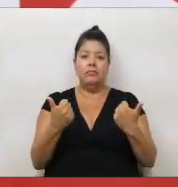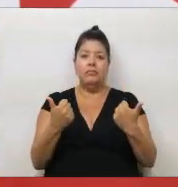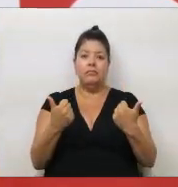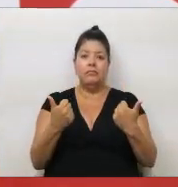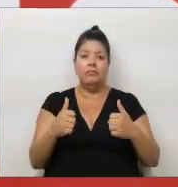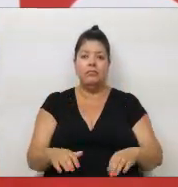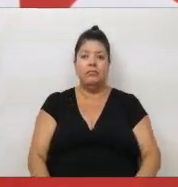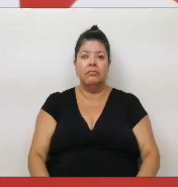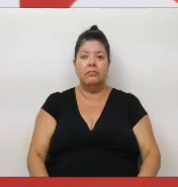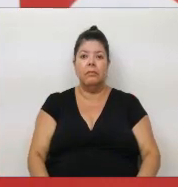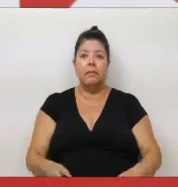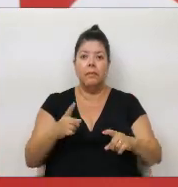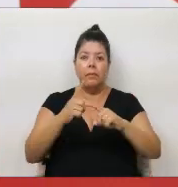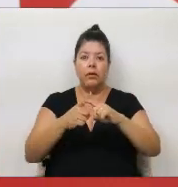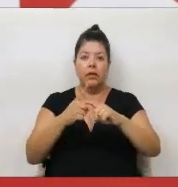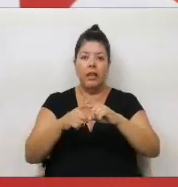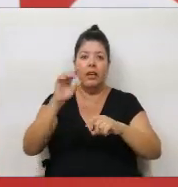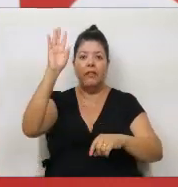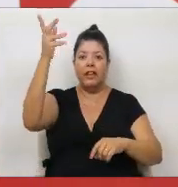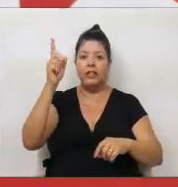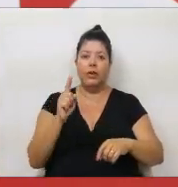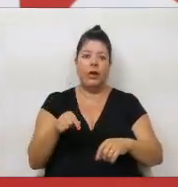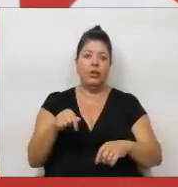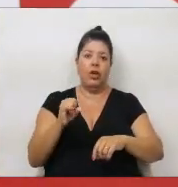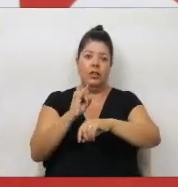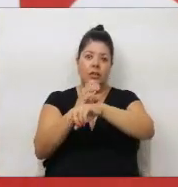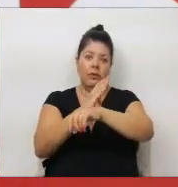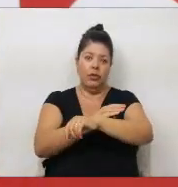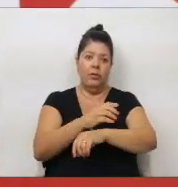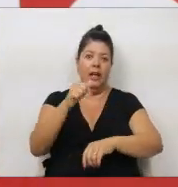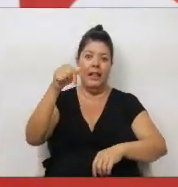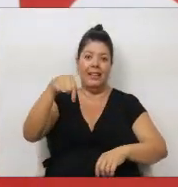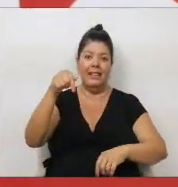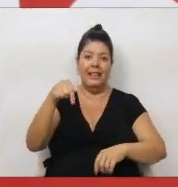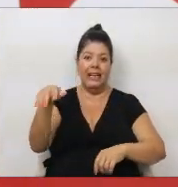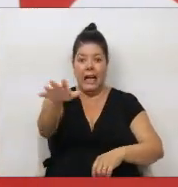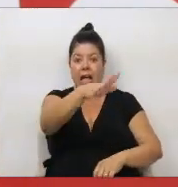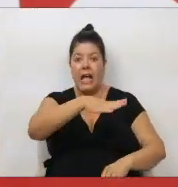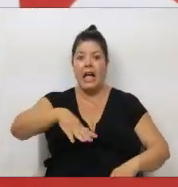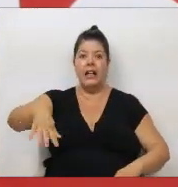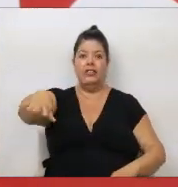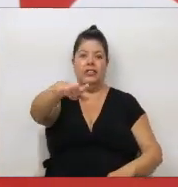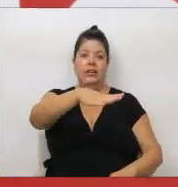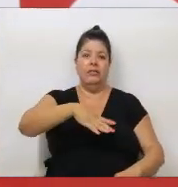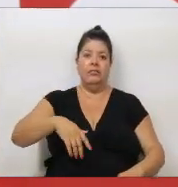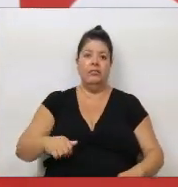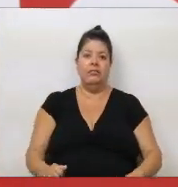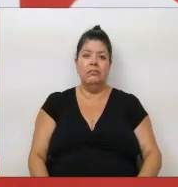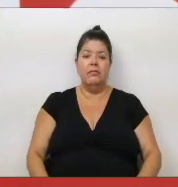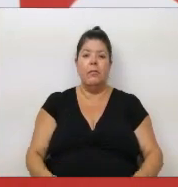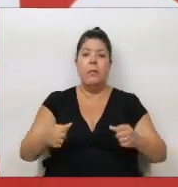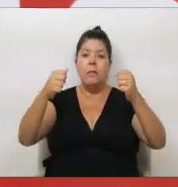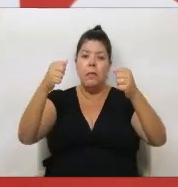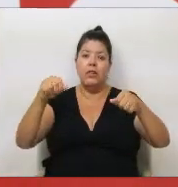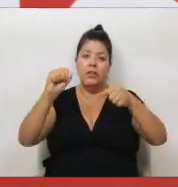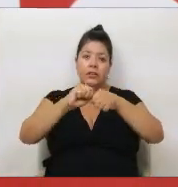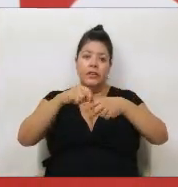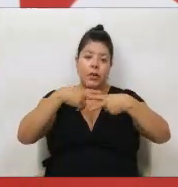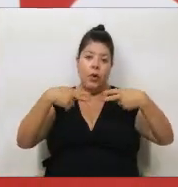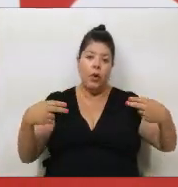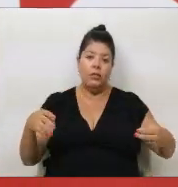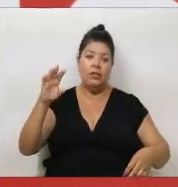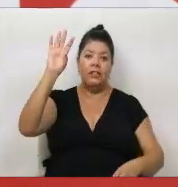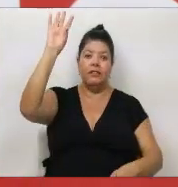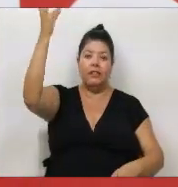nossa, porque a festa ela não é só de Imbituba, ela é da região. Regional. A festa é da região e a gente pode fazer outras